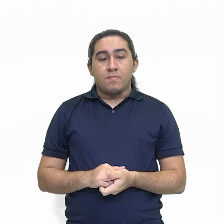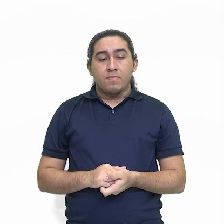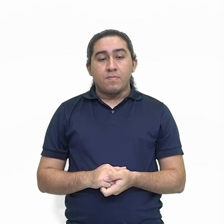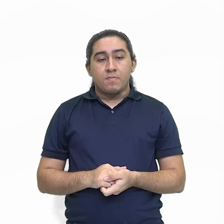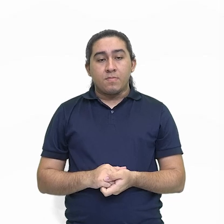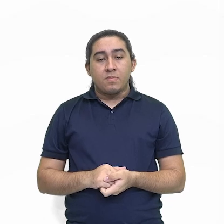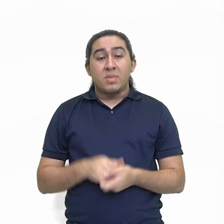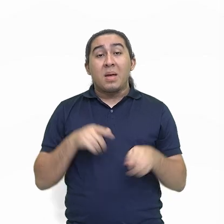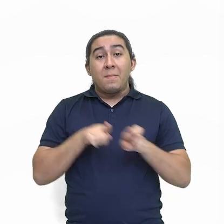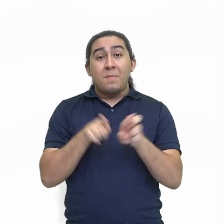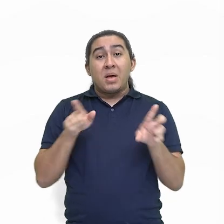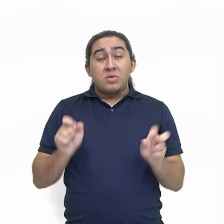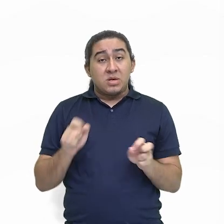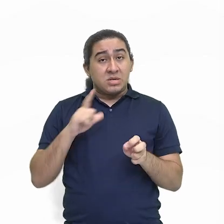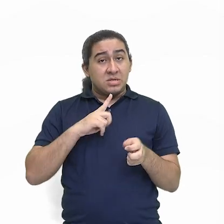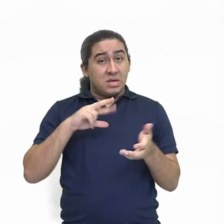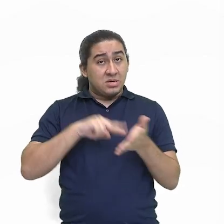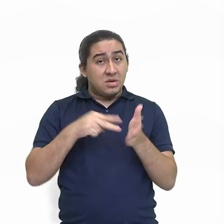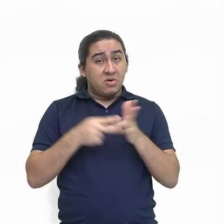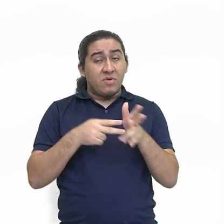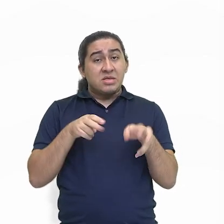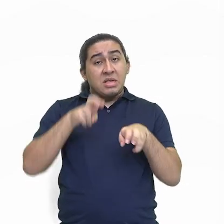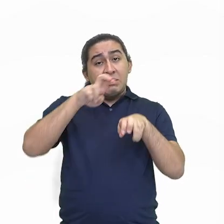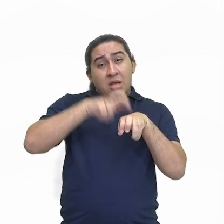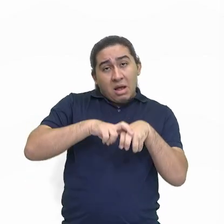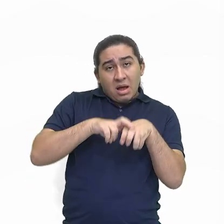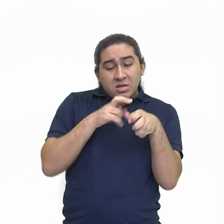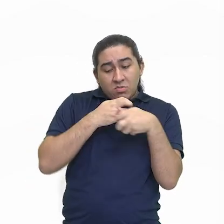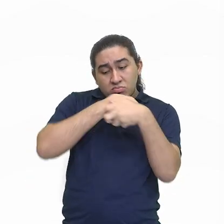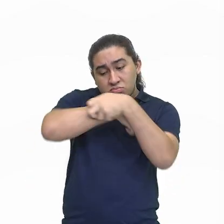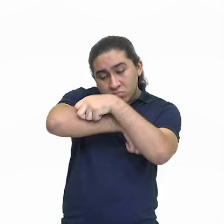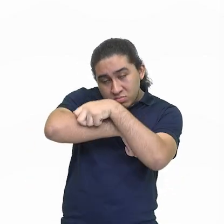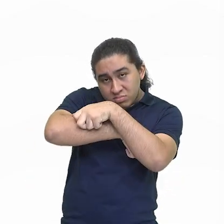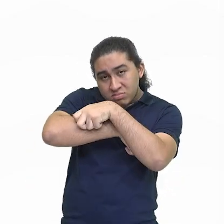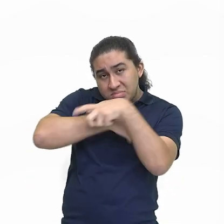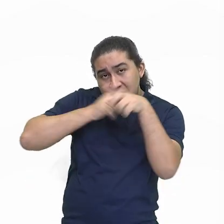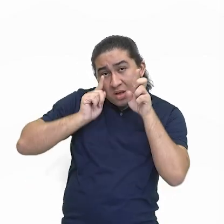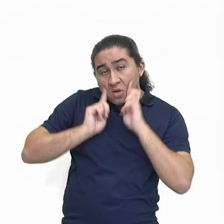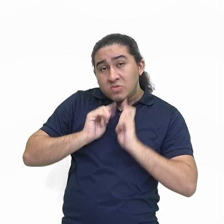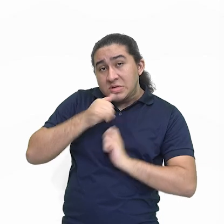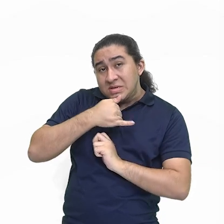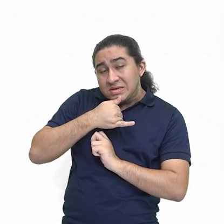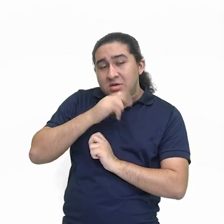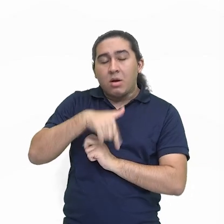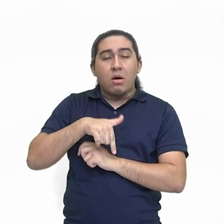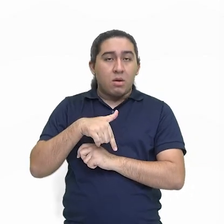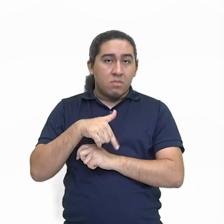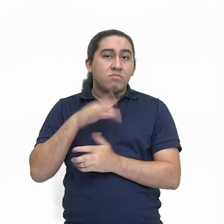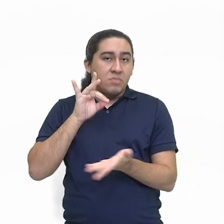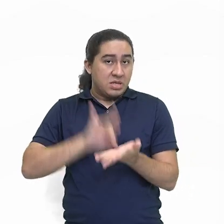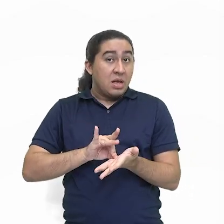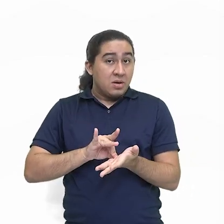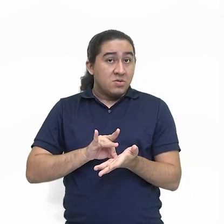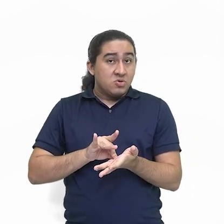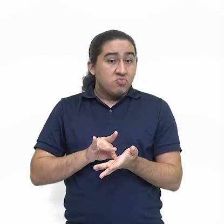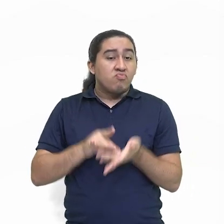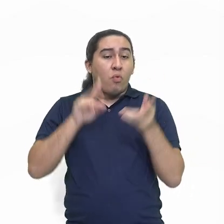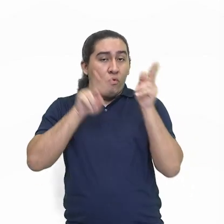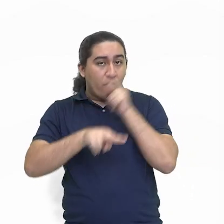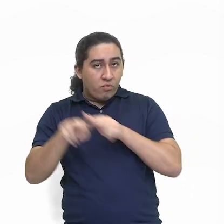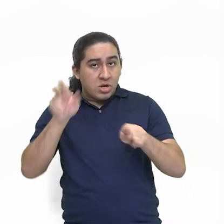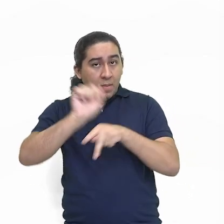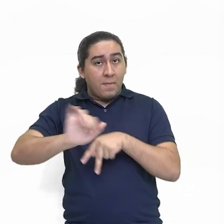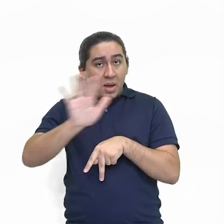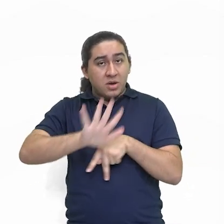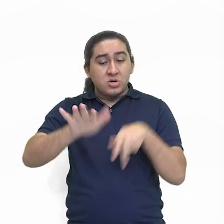moça está curvada, com um jeitinho de que está chorando, isso é um fato. Isso é a verdade que eu vejo